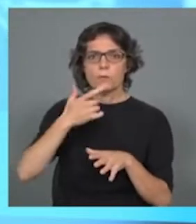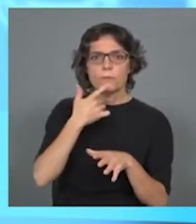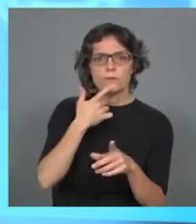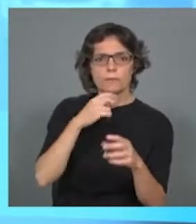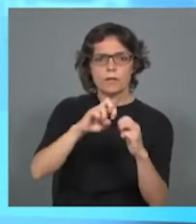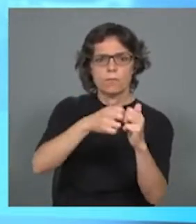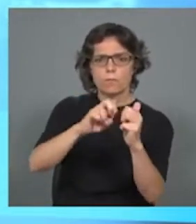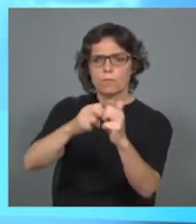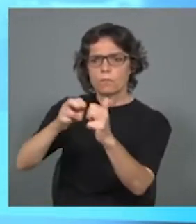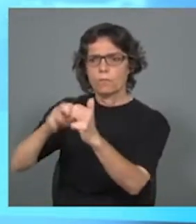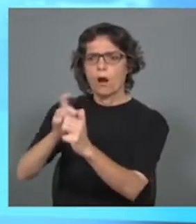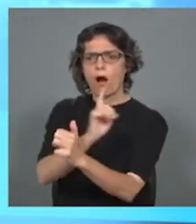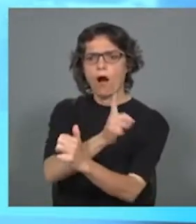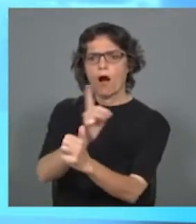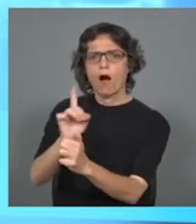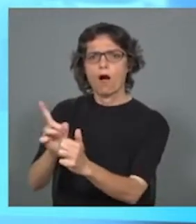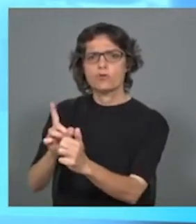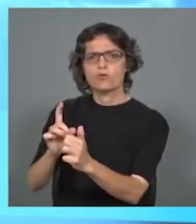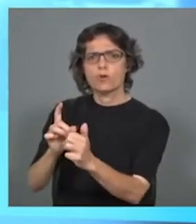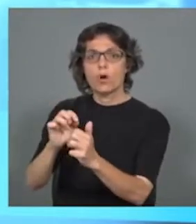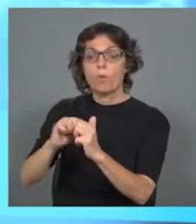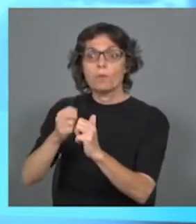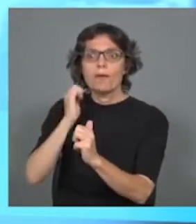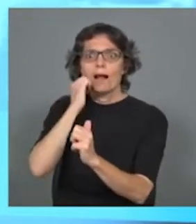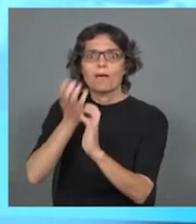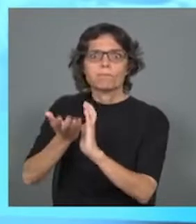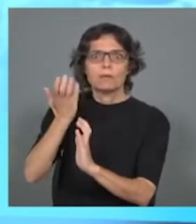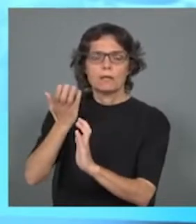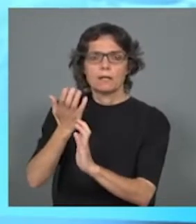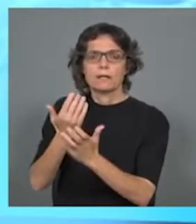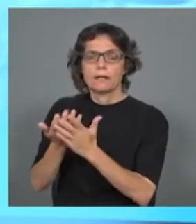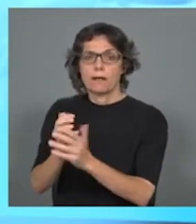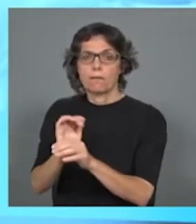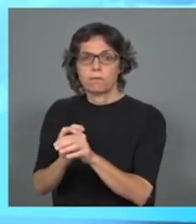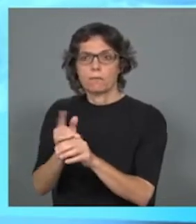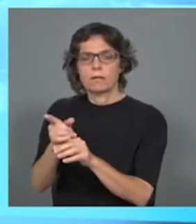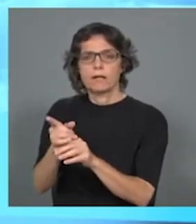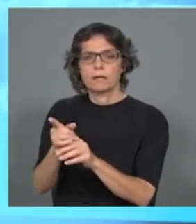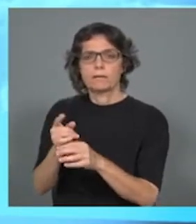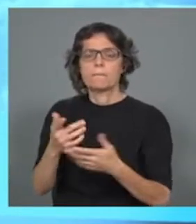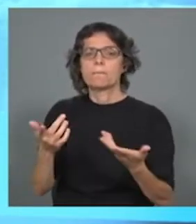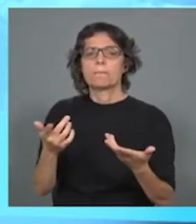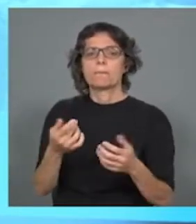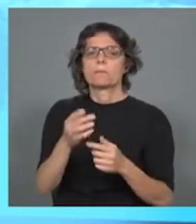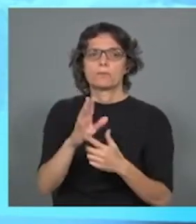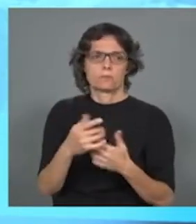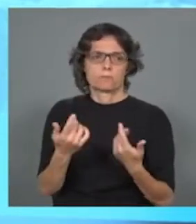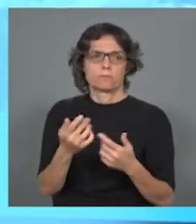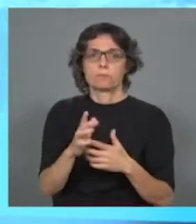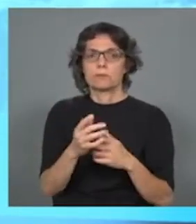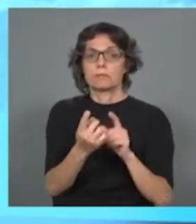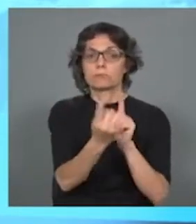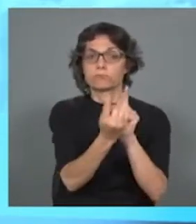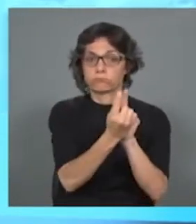problema mais grave que existe e que provoca vulnerabilidades a que outros não chegam. Pode ser o atendimento de